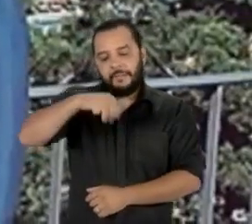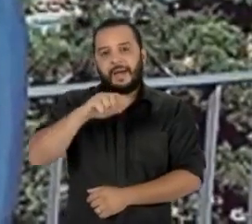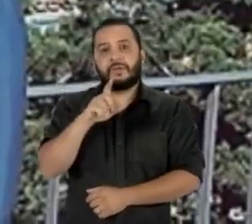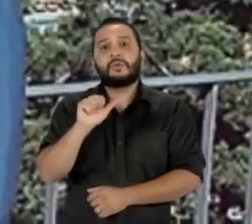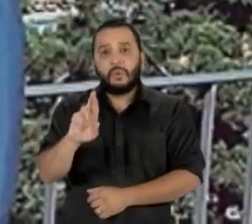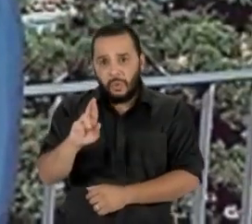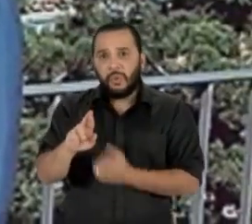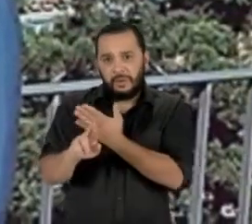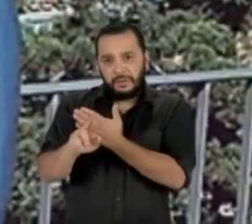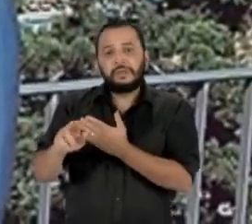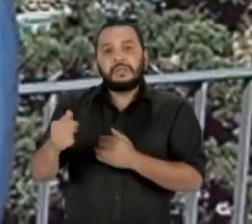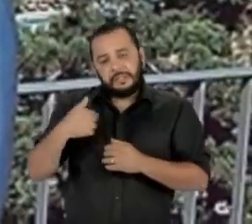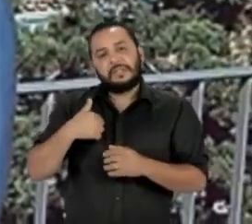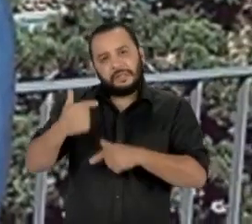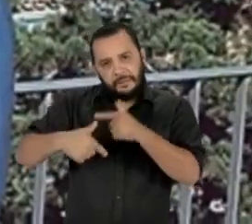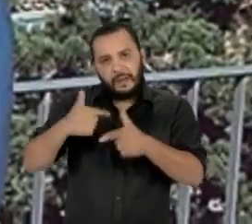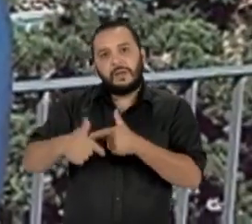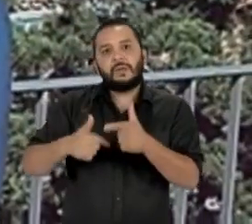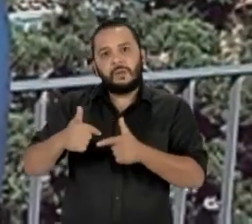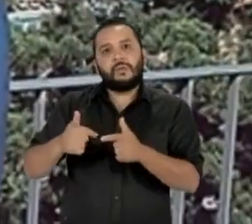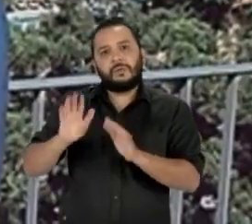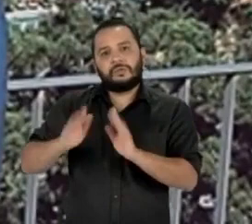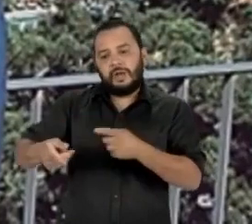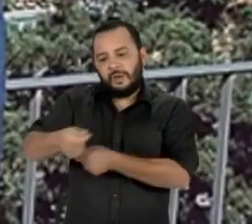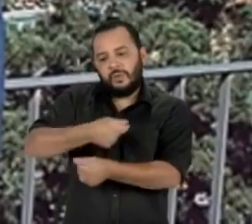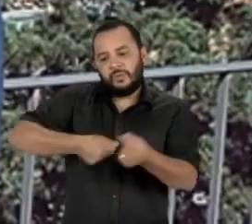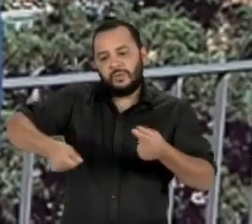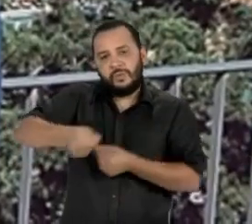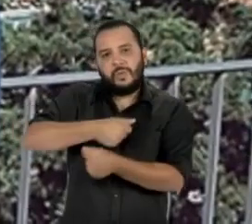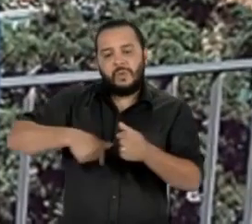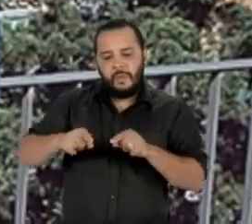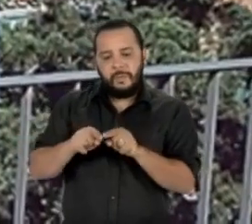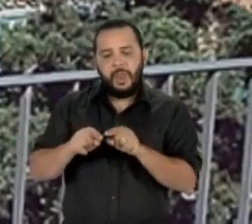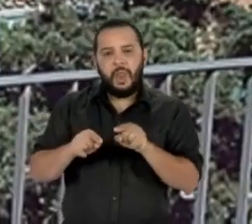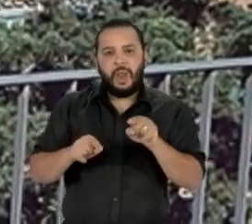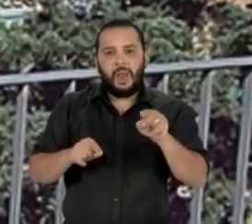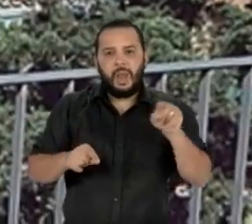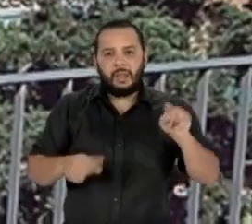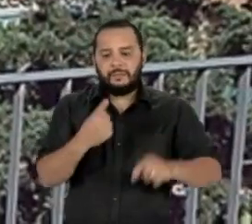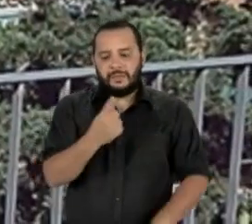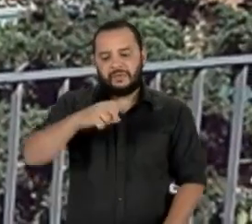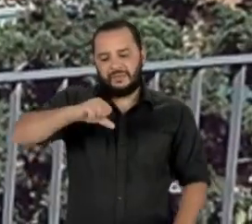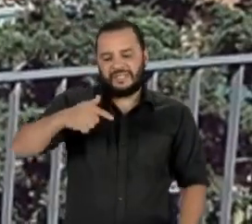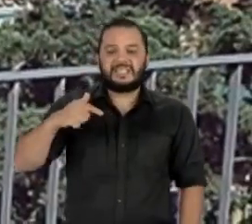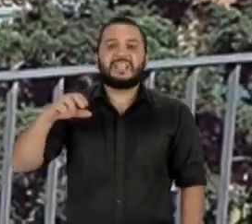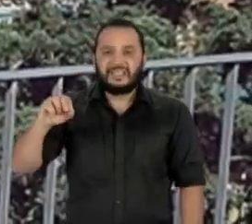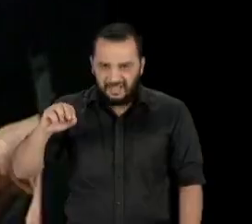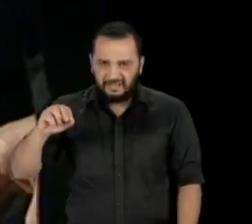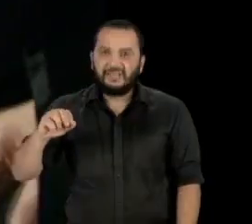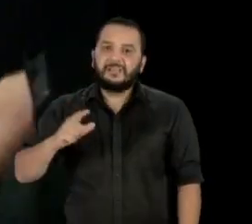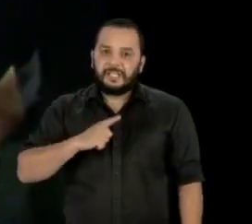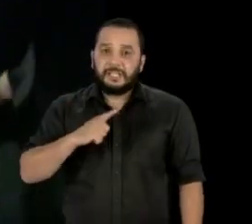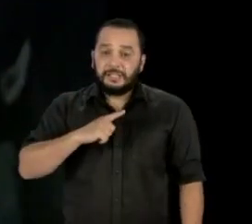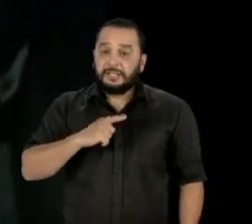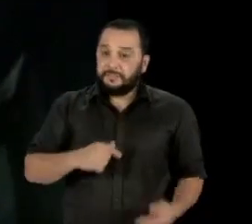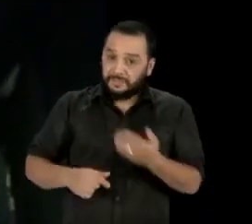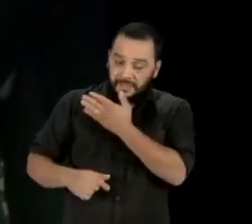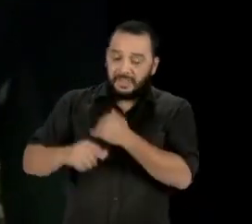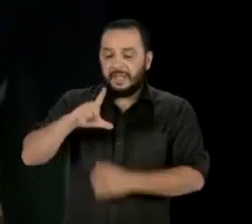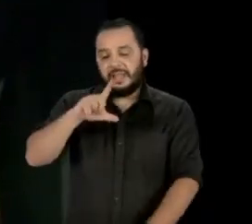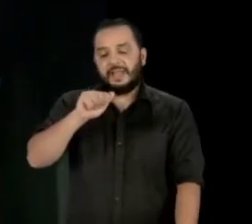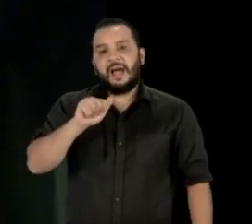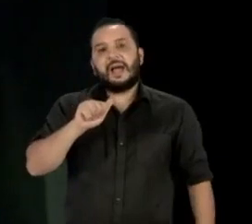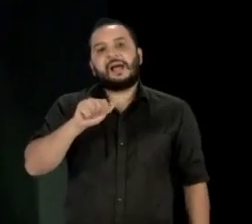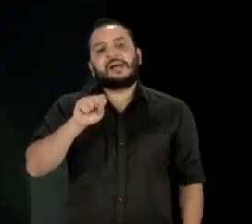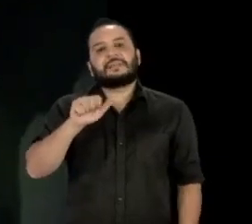braço direito durante o grande crescimento registrado pela instituição na década de 1970. Sob o comando de Lázaro